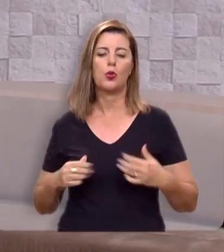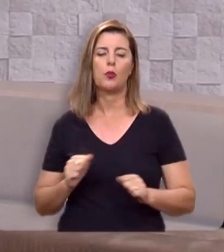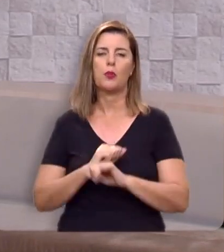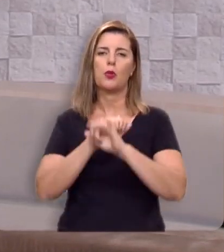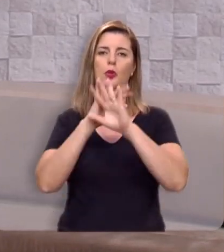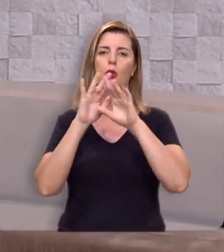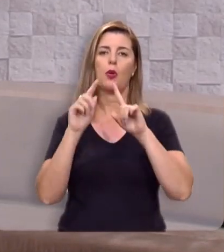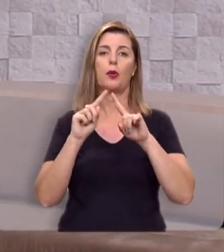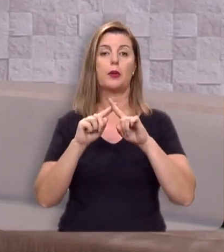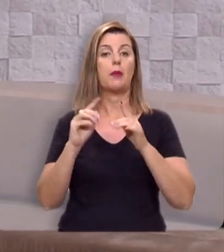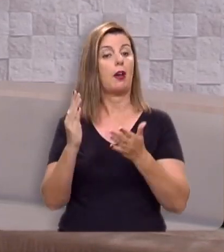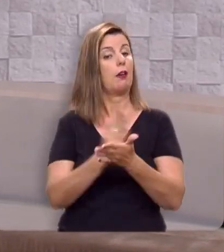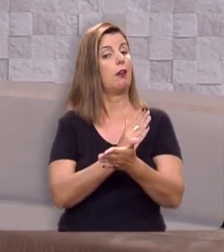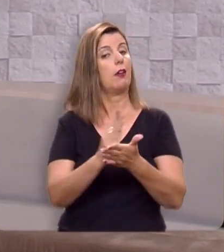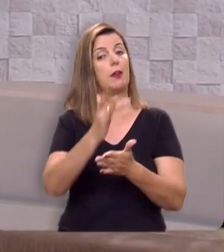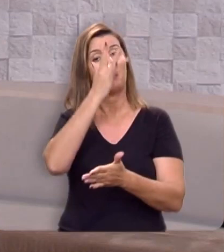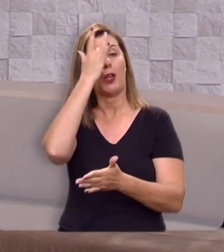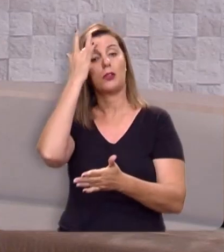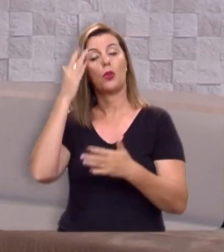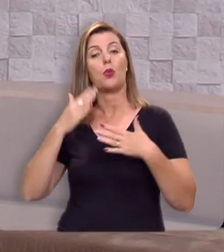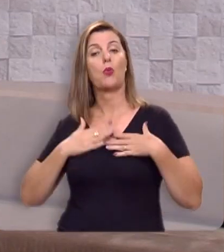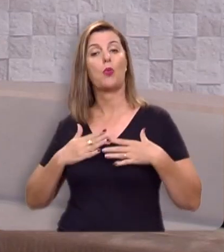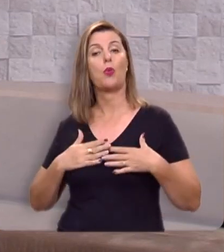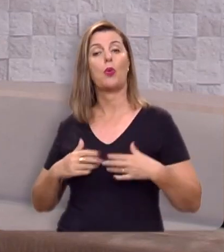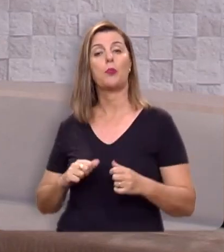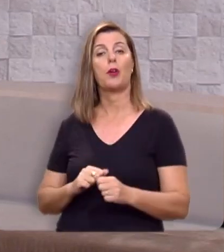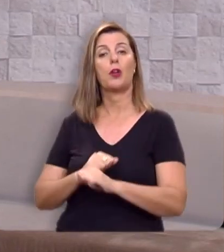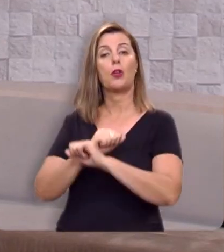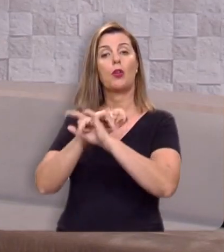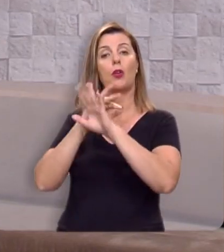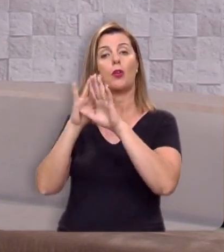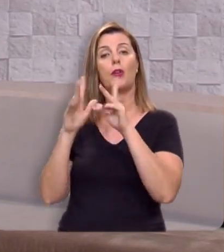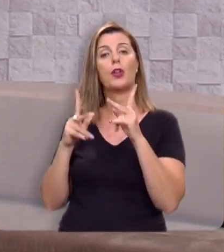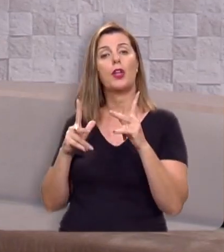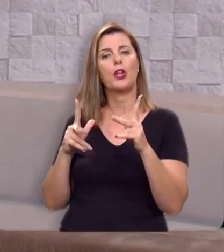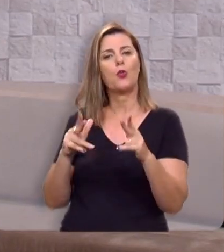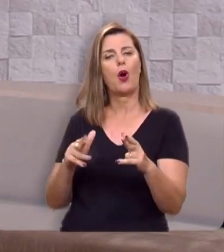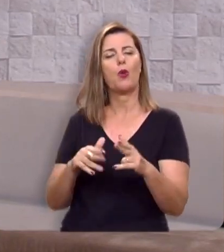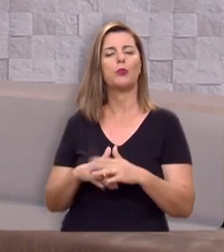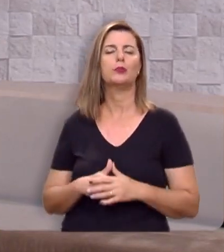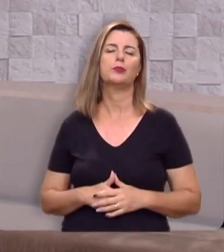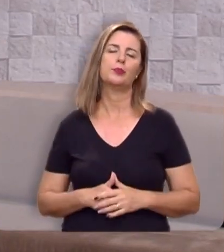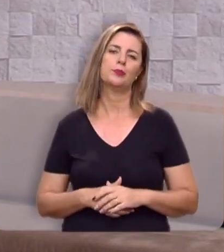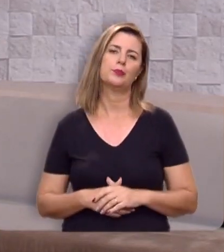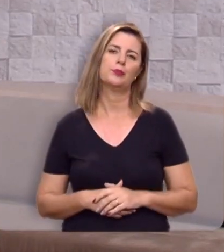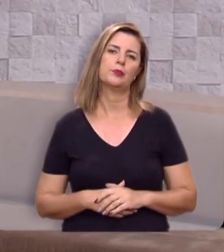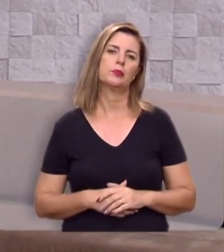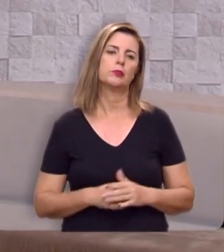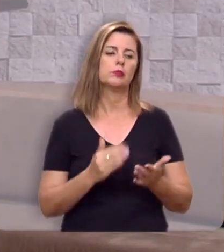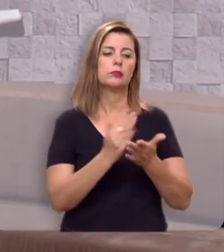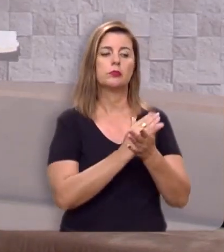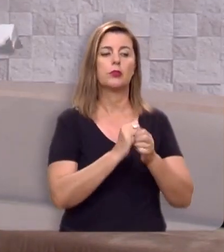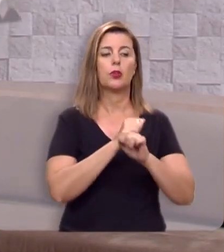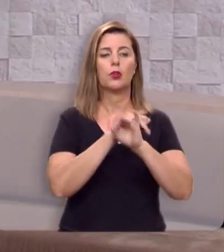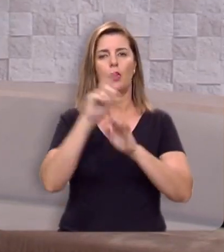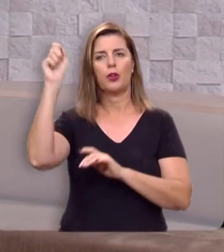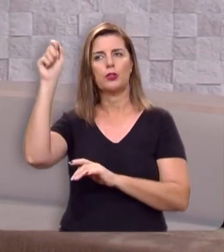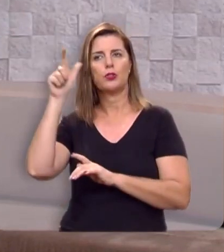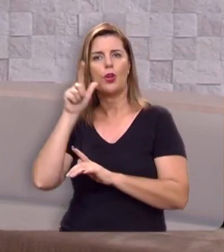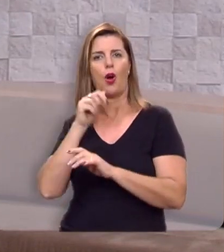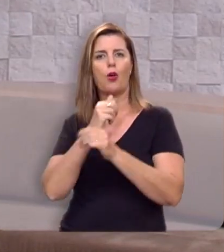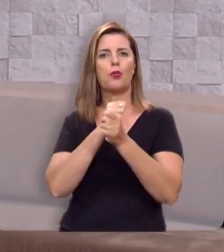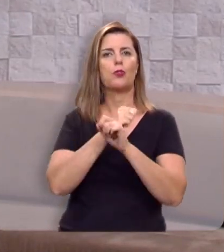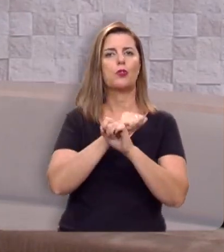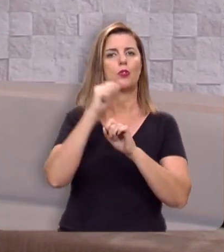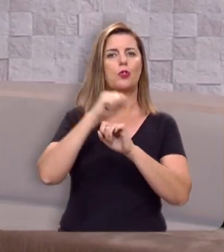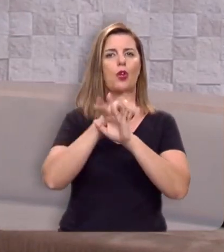glorioso, mas nem todos terão um corpo glorioso na mesma proporção. Um é a glória do sol, outro é a